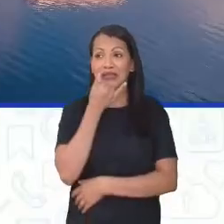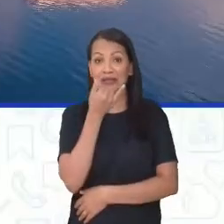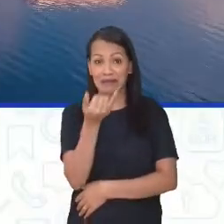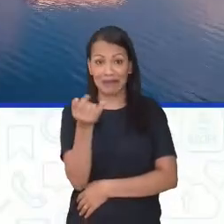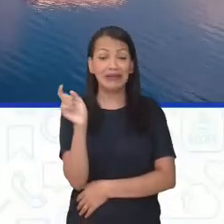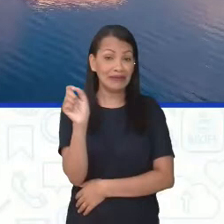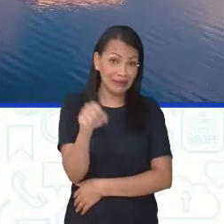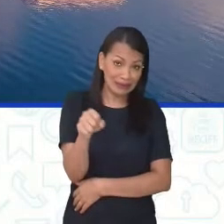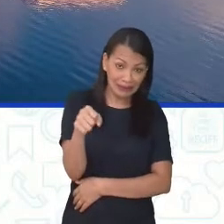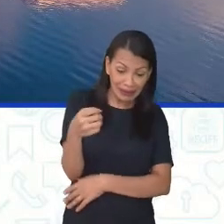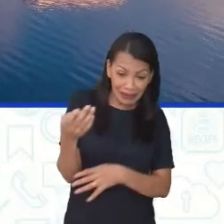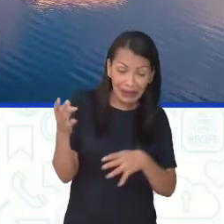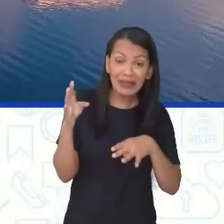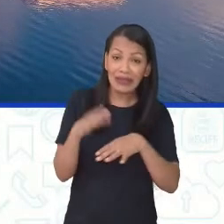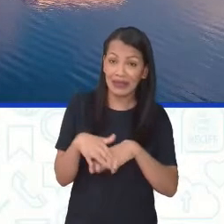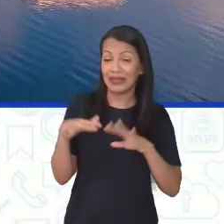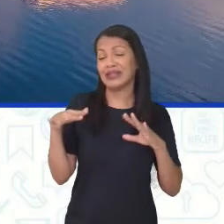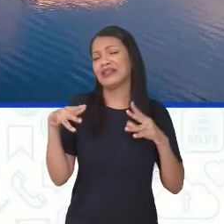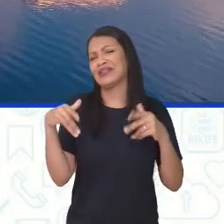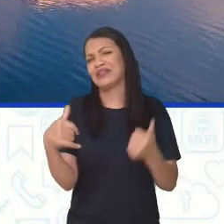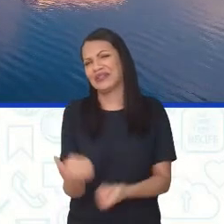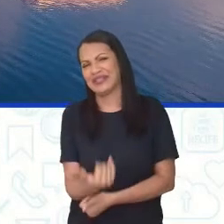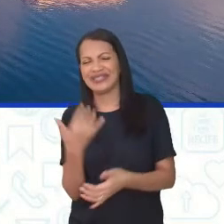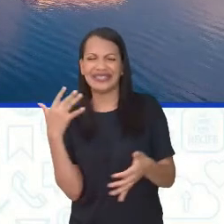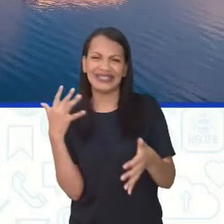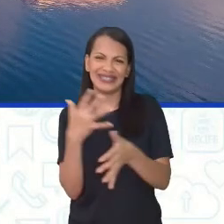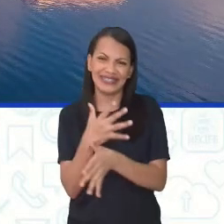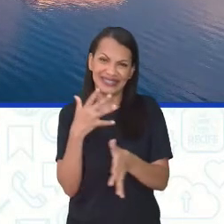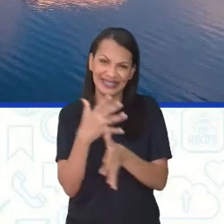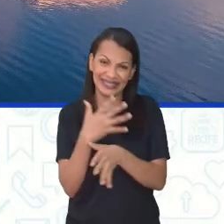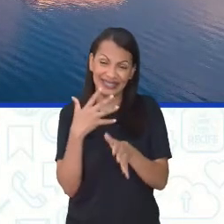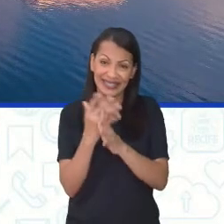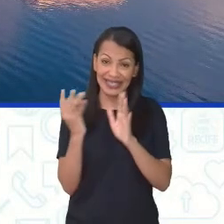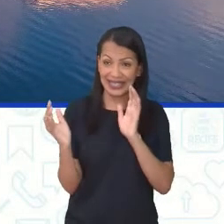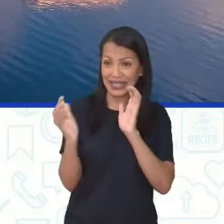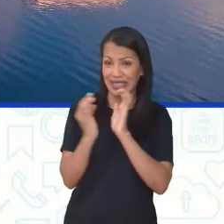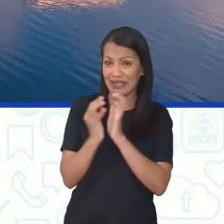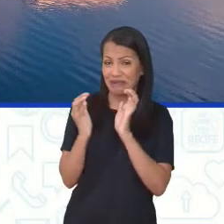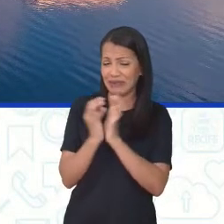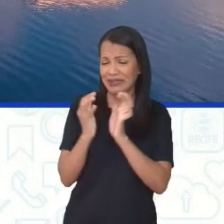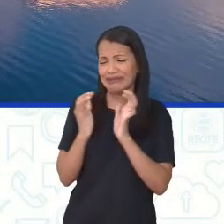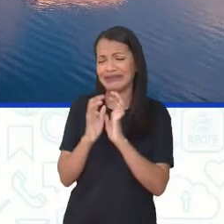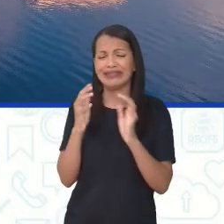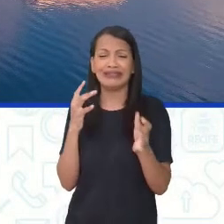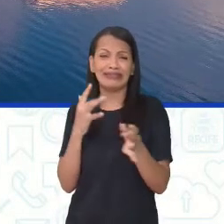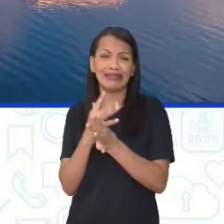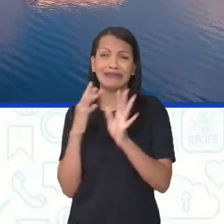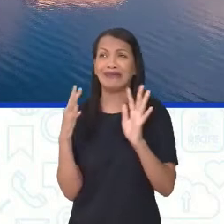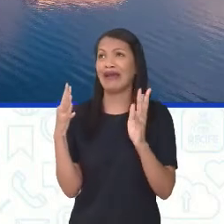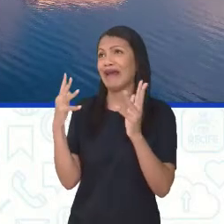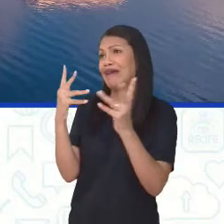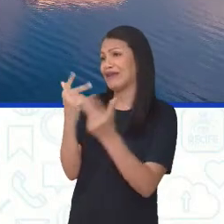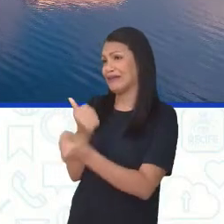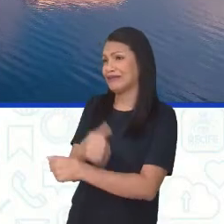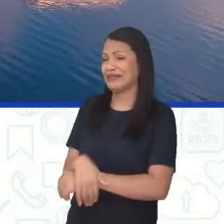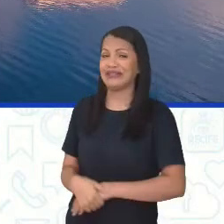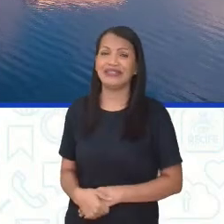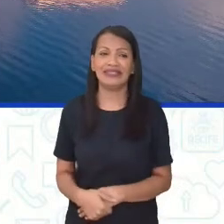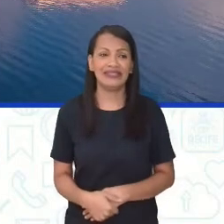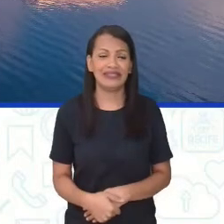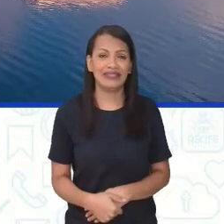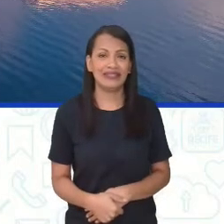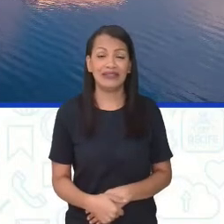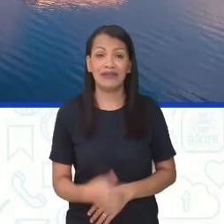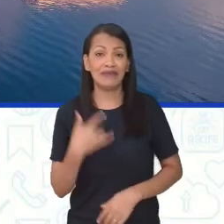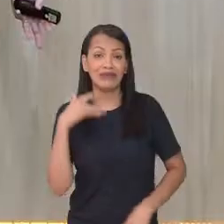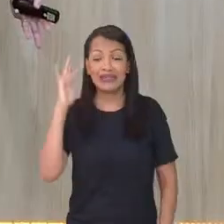da matemática, que matemática é tudo, mas da cidade do Recife, essa cidade maravilhosa. Bora lá, Marta? O que